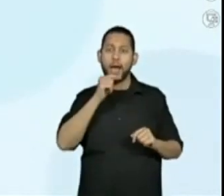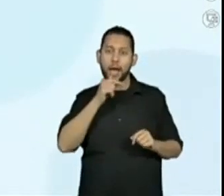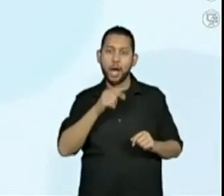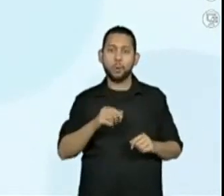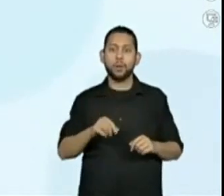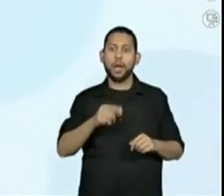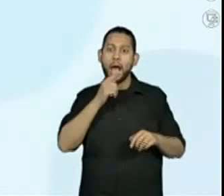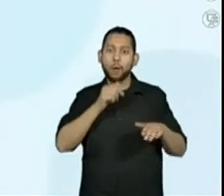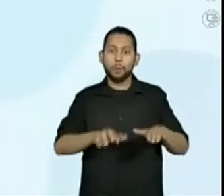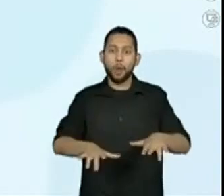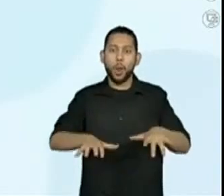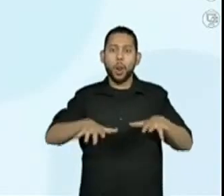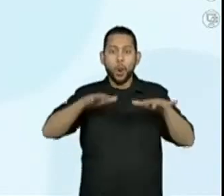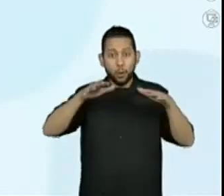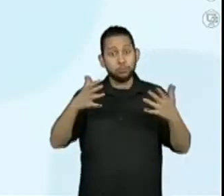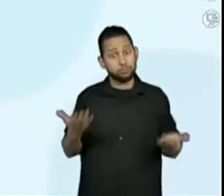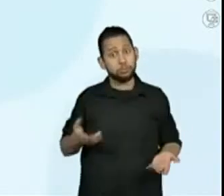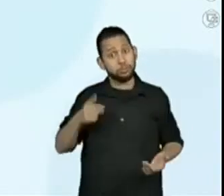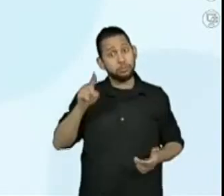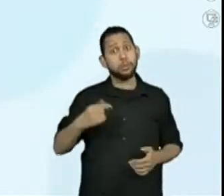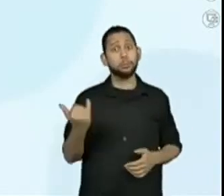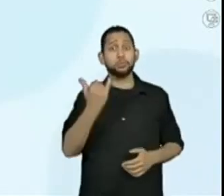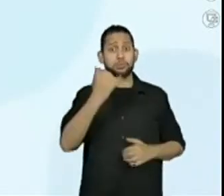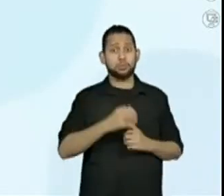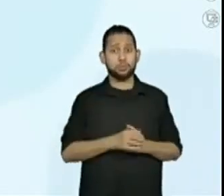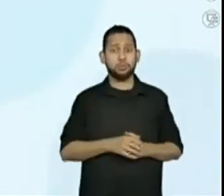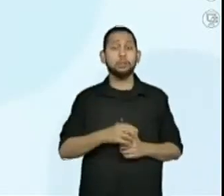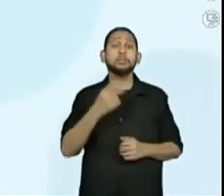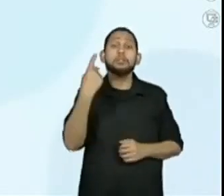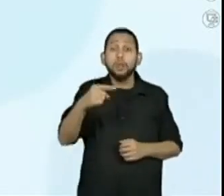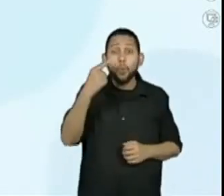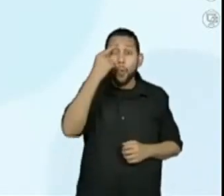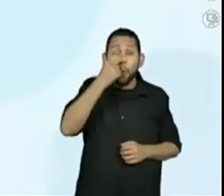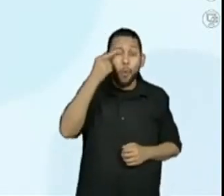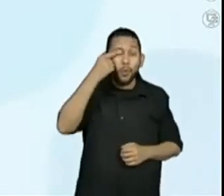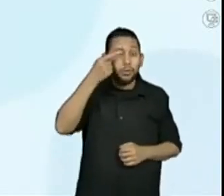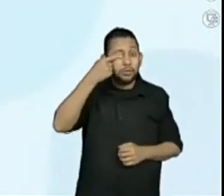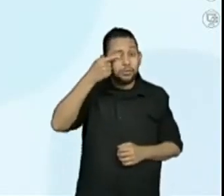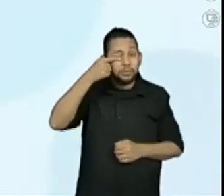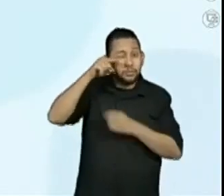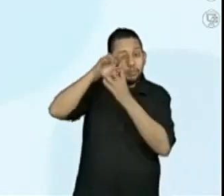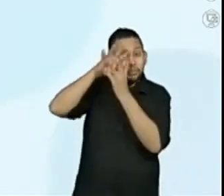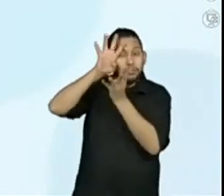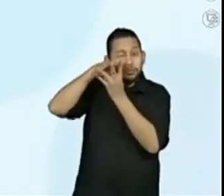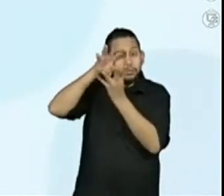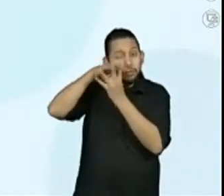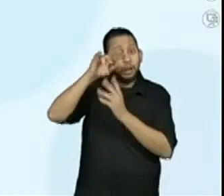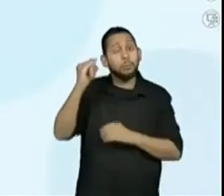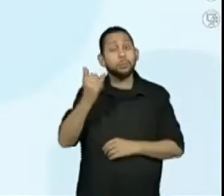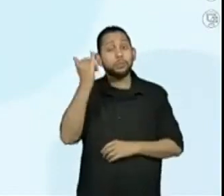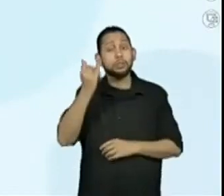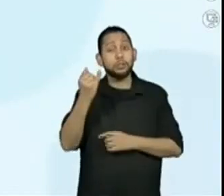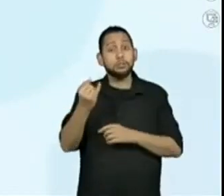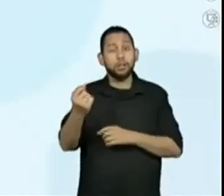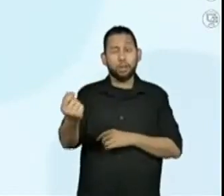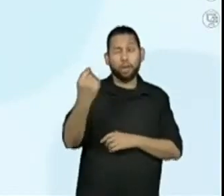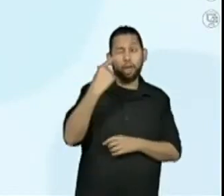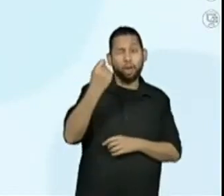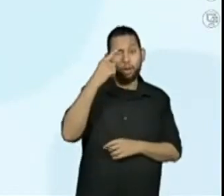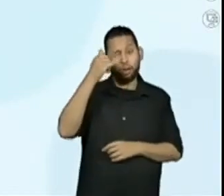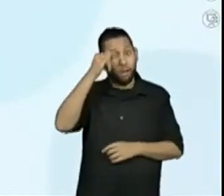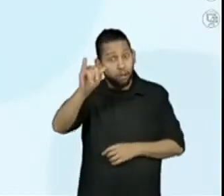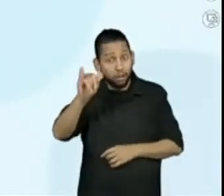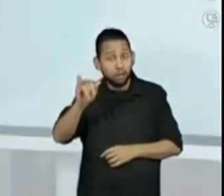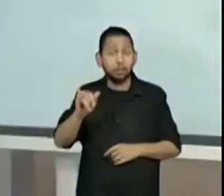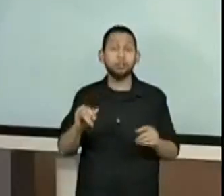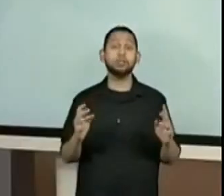para a proteção de rios e lagos como são os cílios para os nossos olhos, como a gente pôde perceber aí